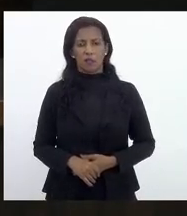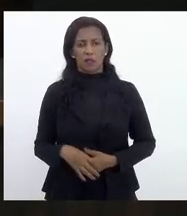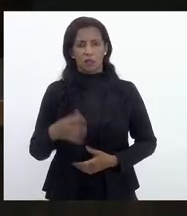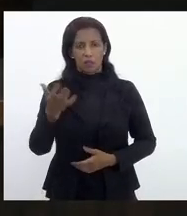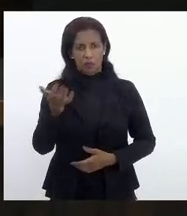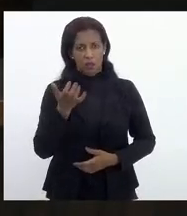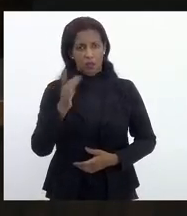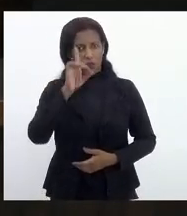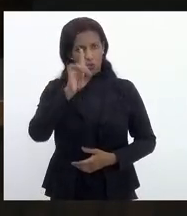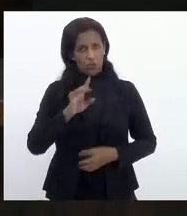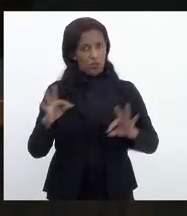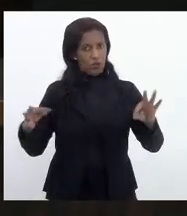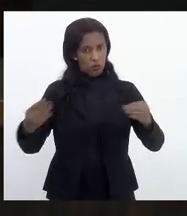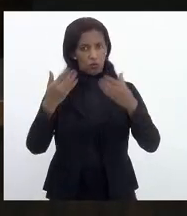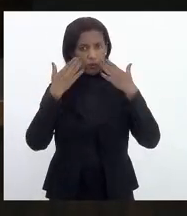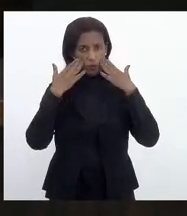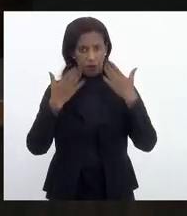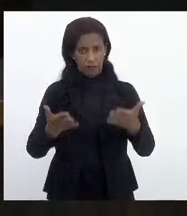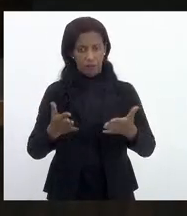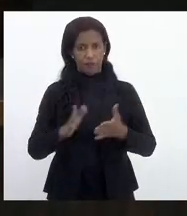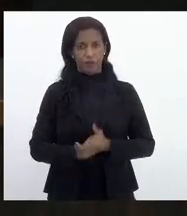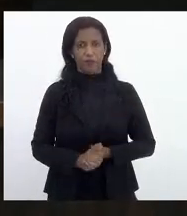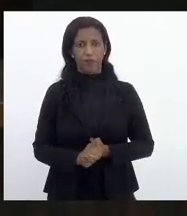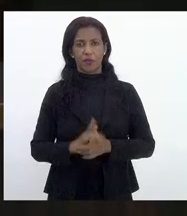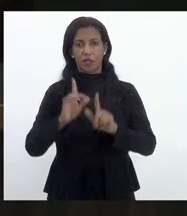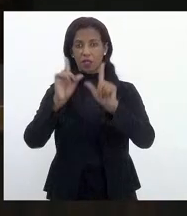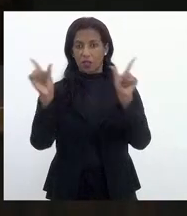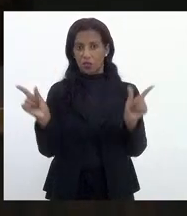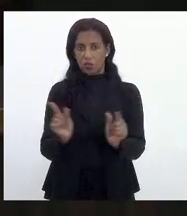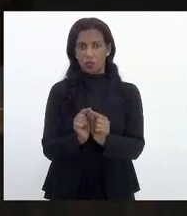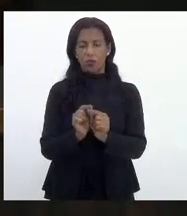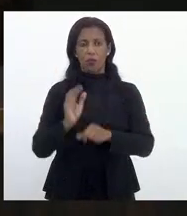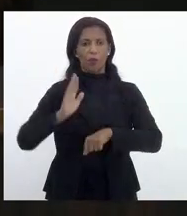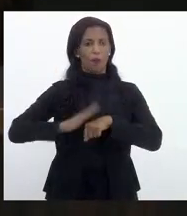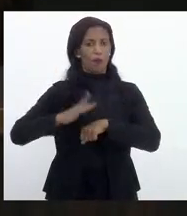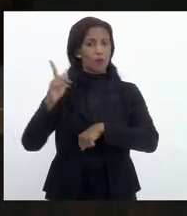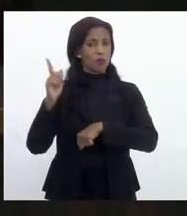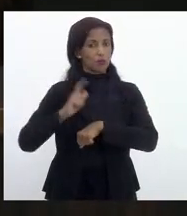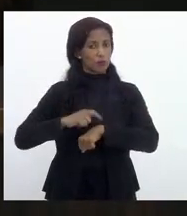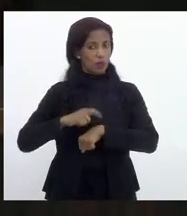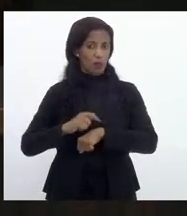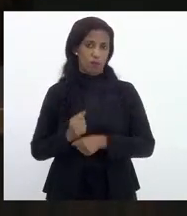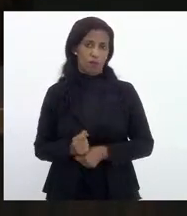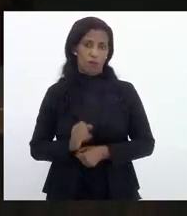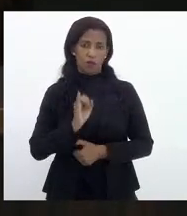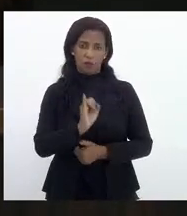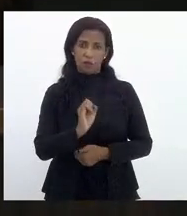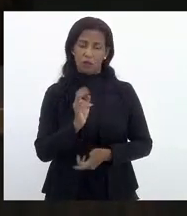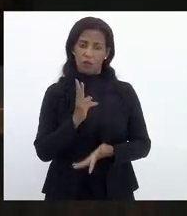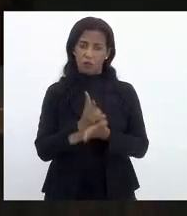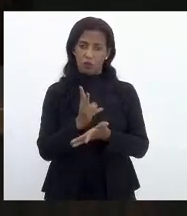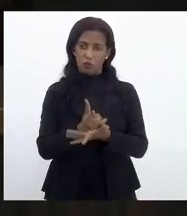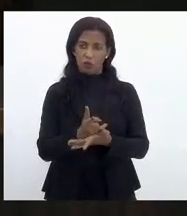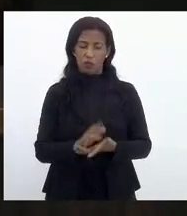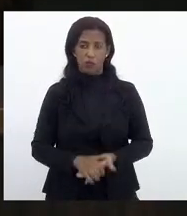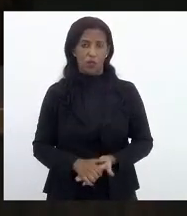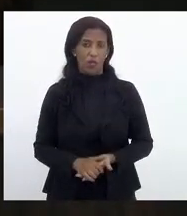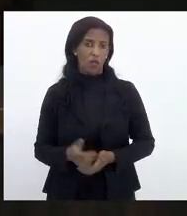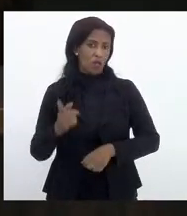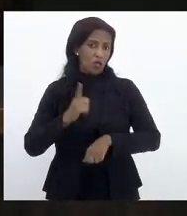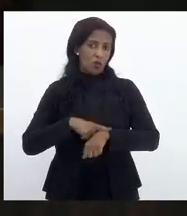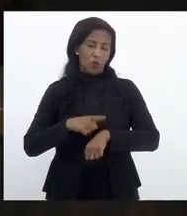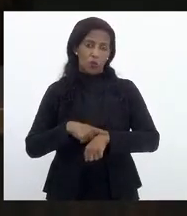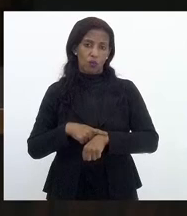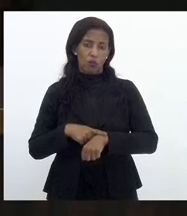o direito de todos se manifestarem que reduziu ainda mais o tempo se não vou continuar da forma que está e quando